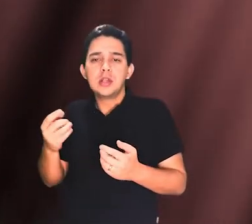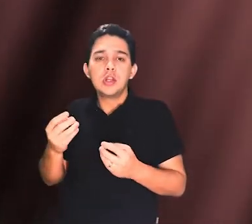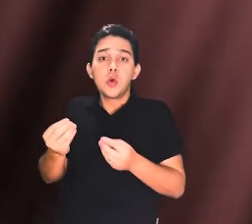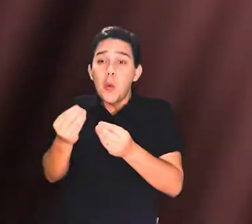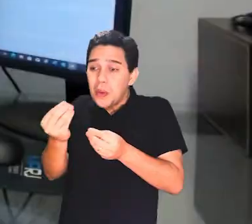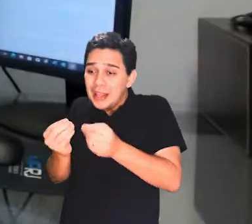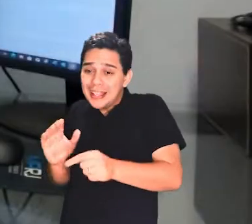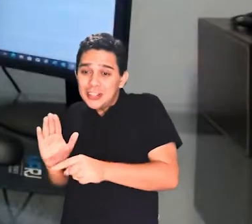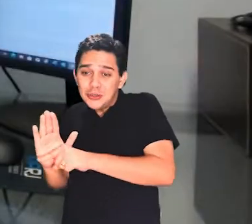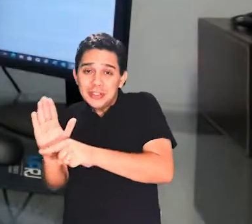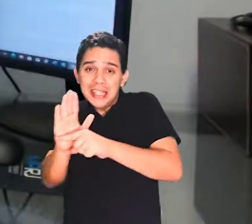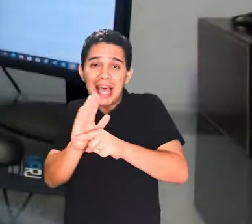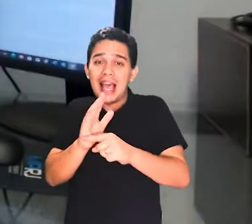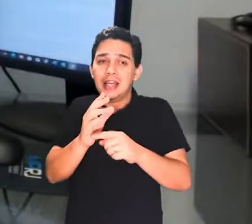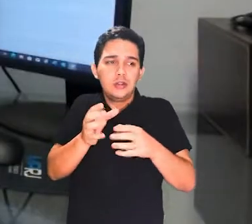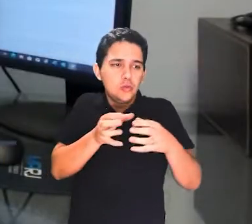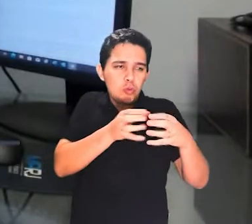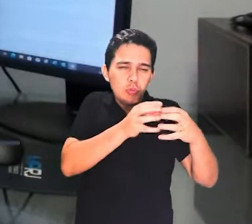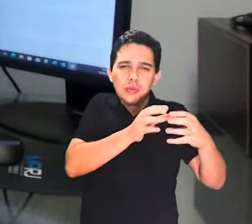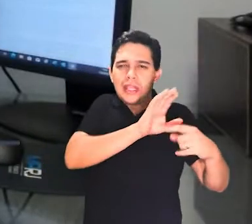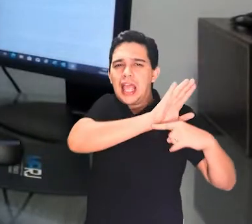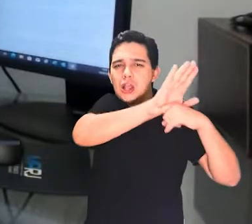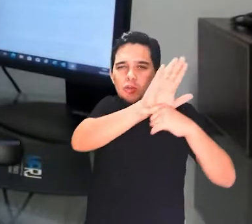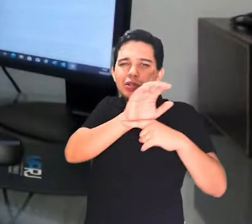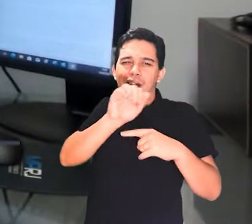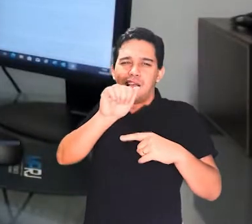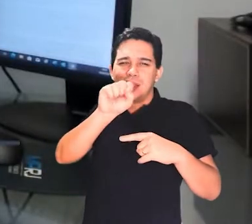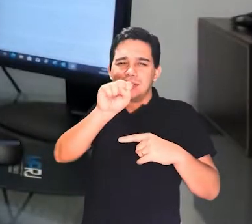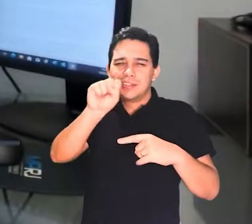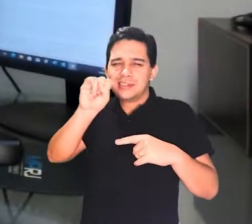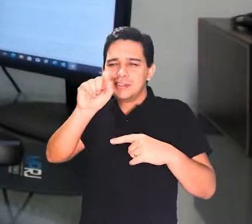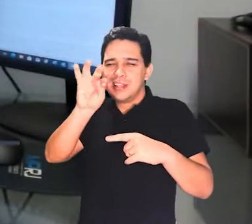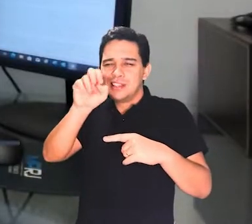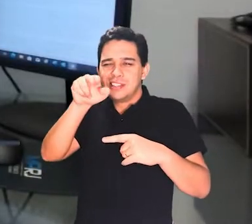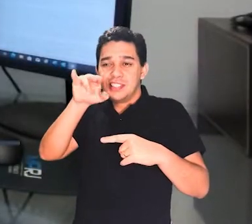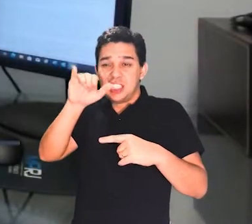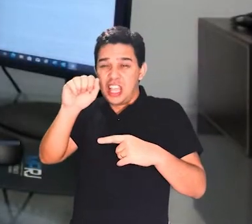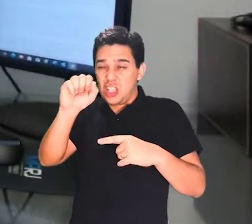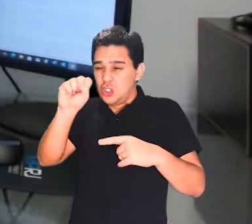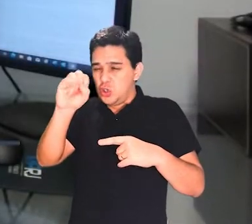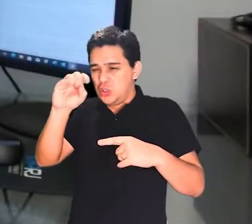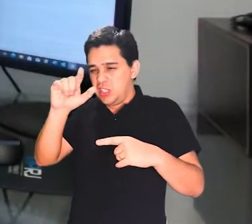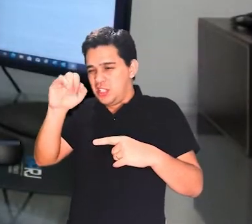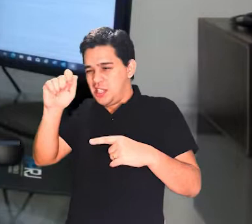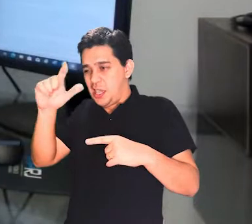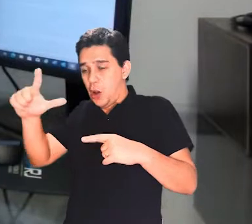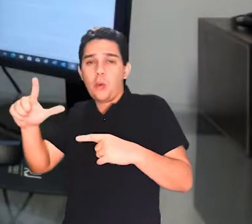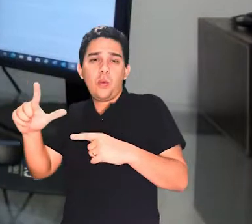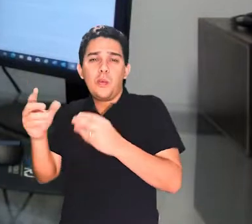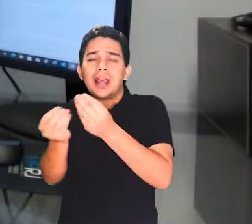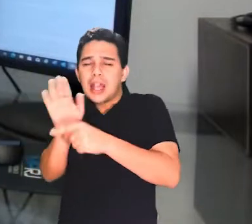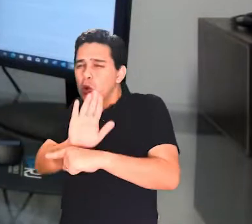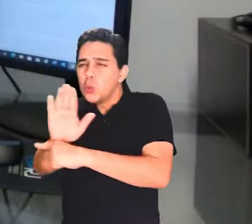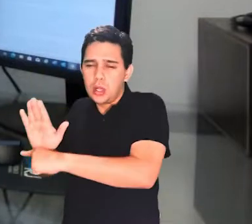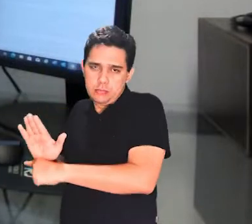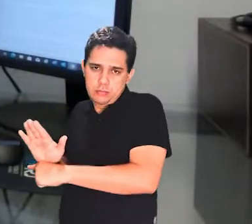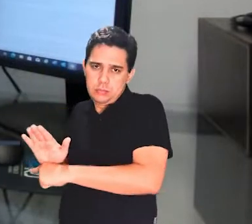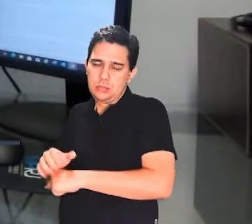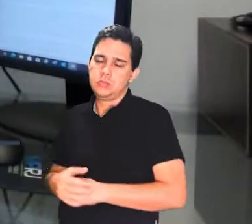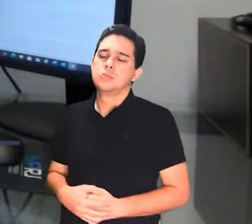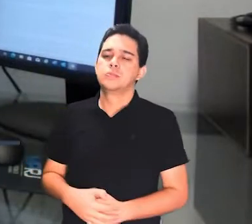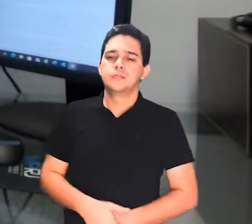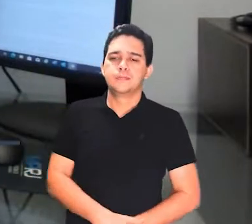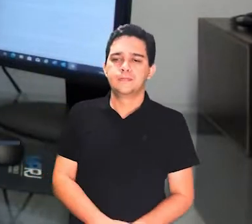assistência social? Bom, promover um processo de desinstitucionalização, seja de sujeitos submetidos à condição de